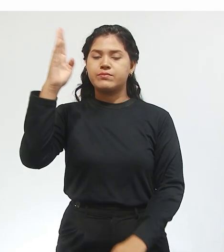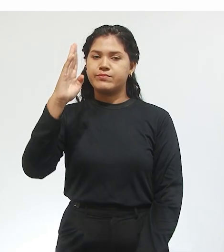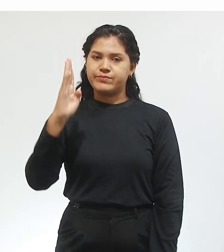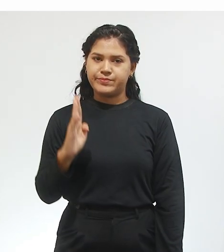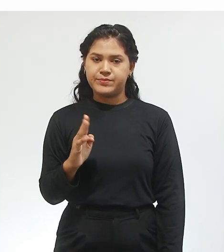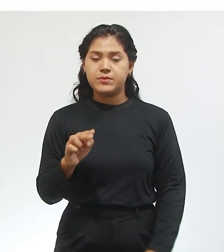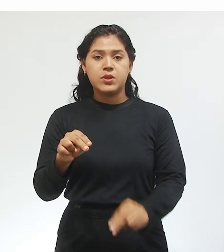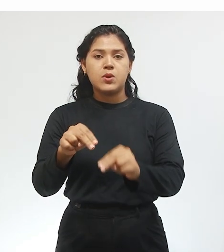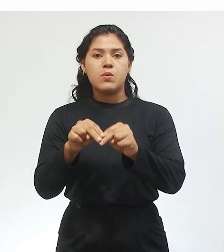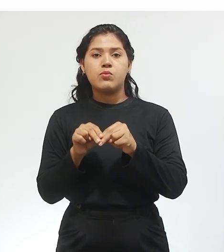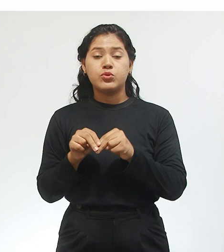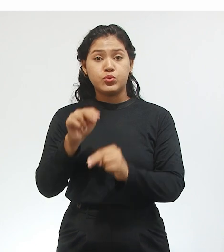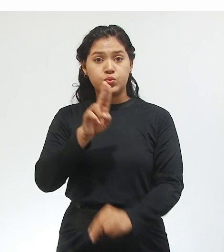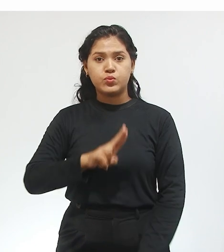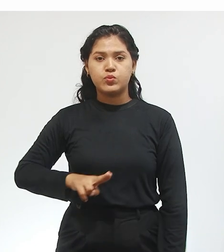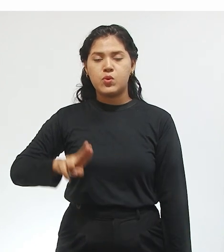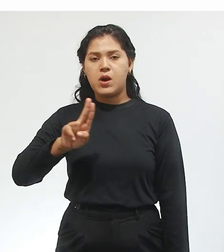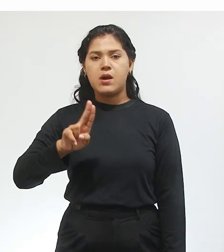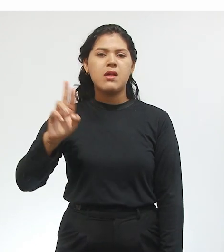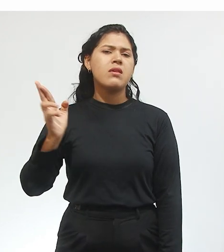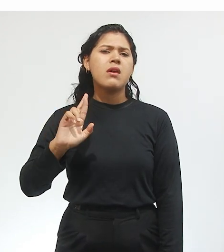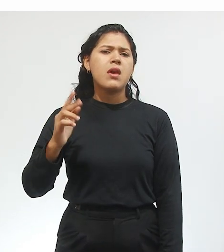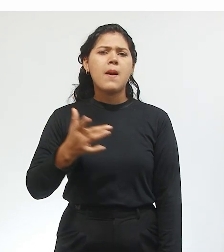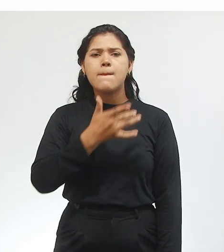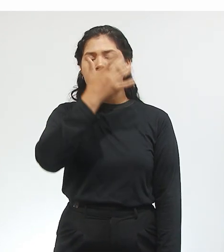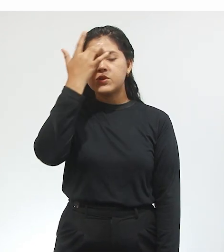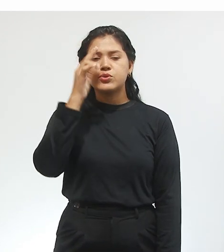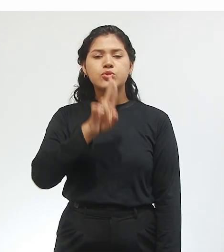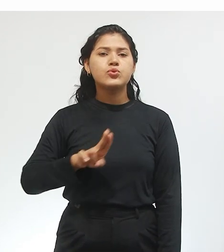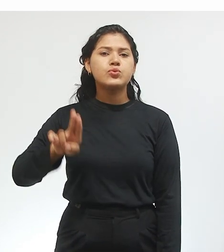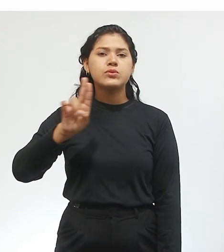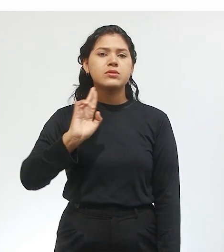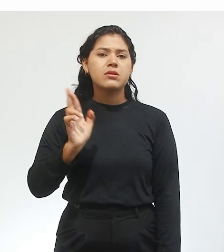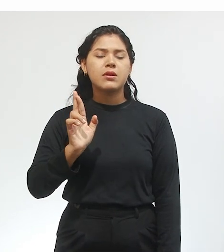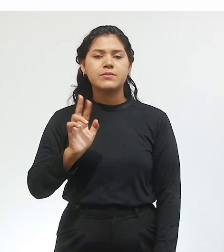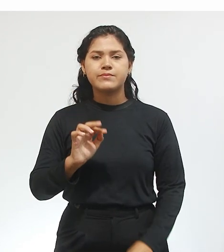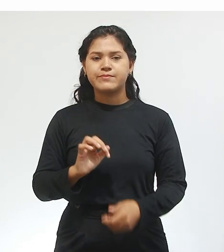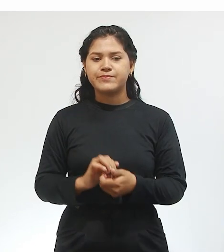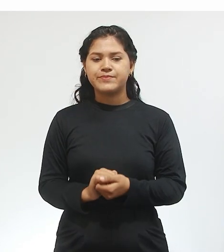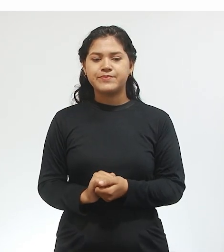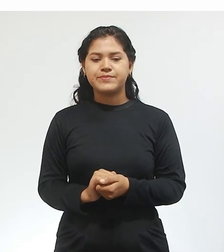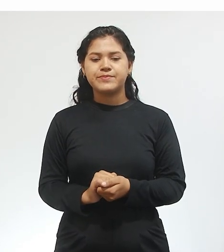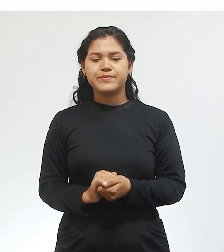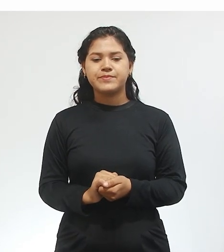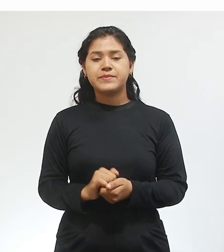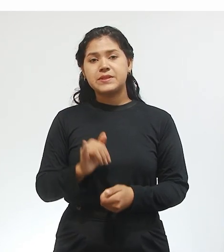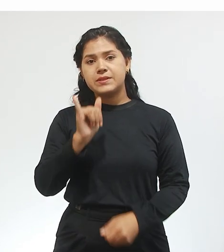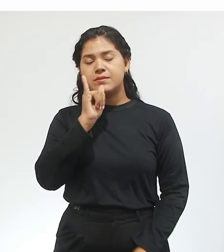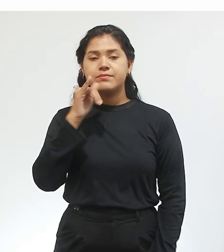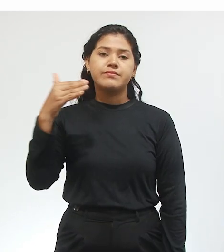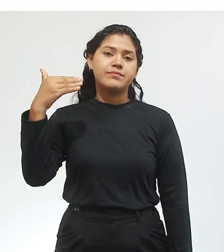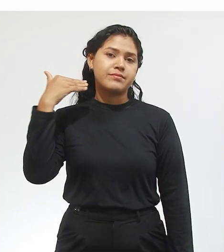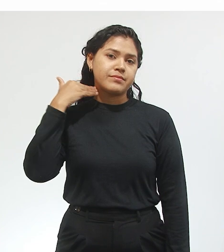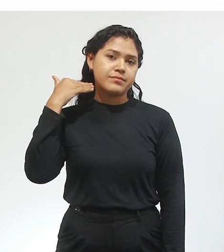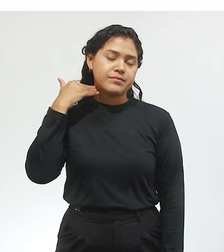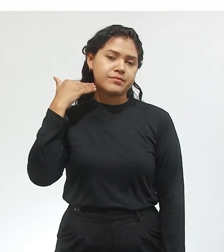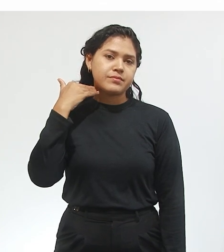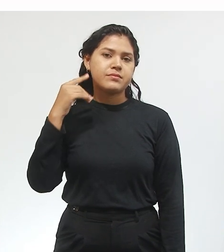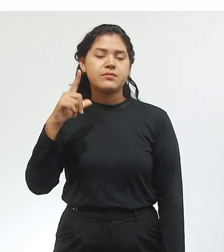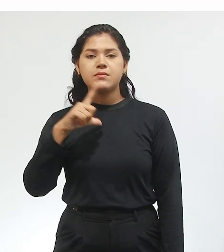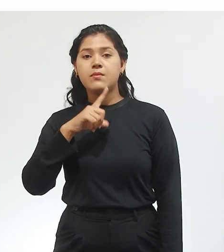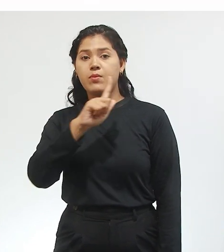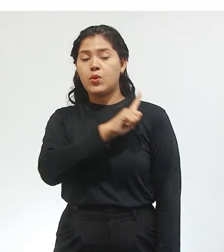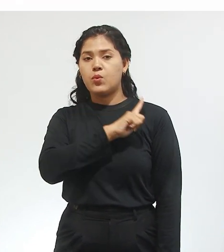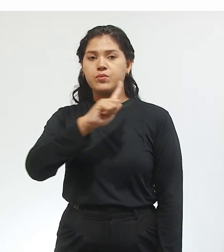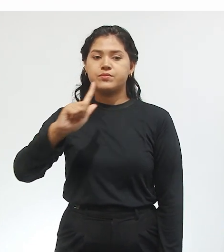usuários externos. Quem seriam esses usuários externos? Temos aqui, por exemplo, o banco, temos o